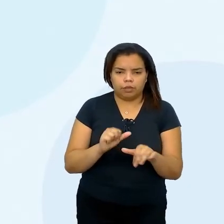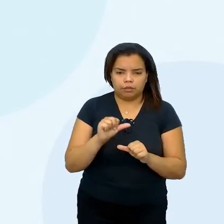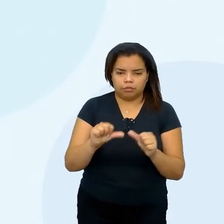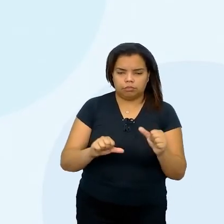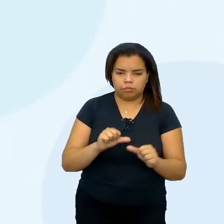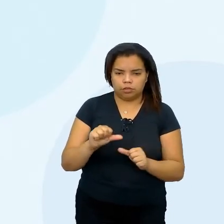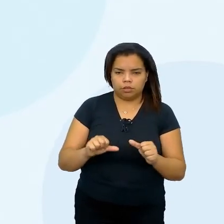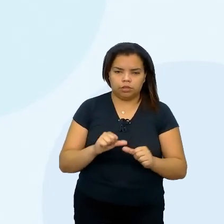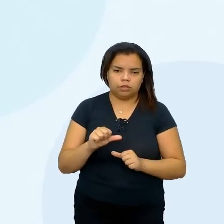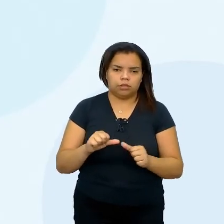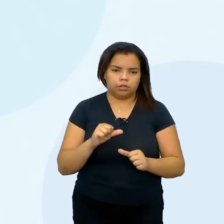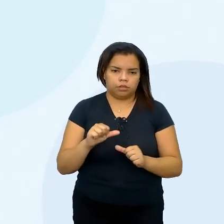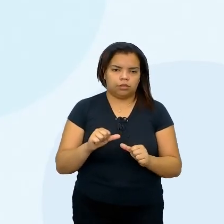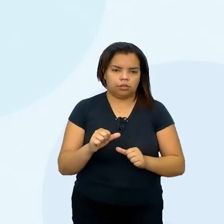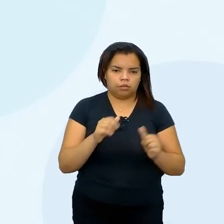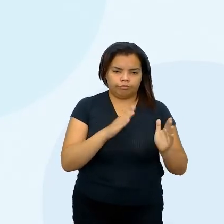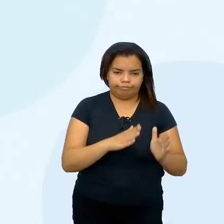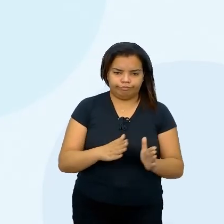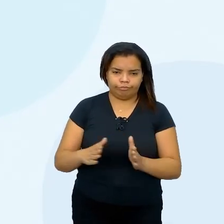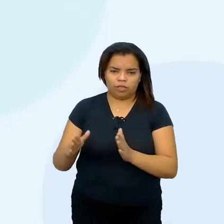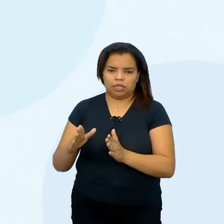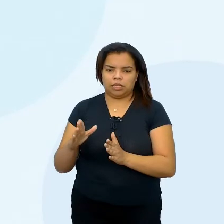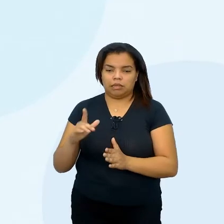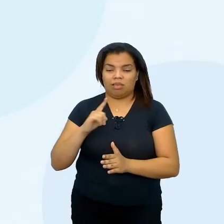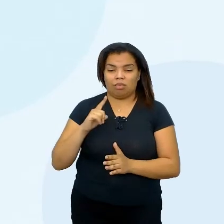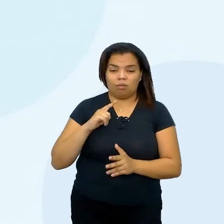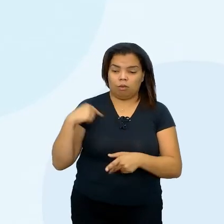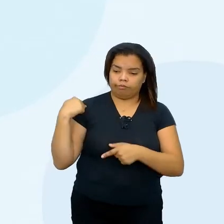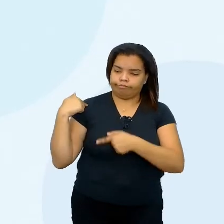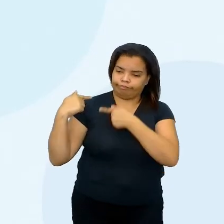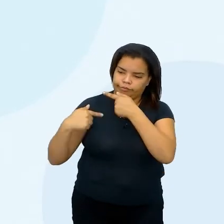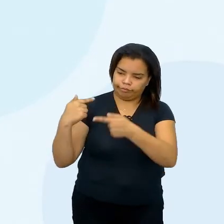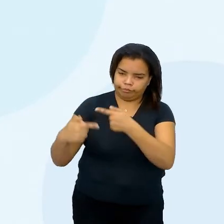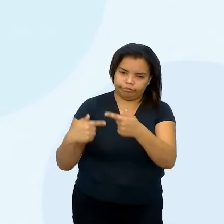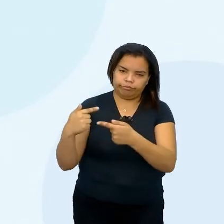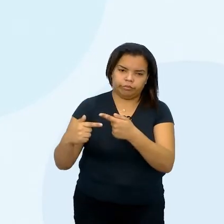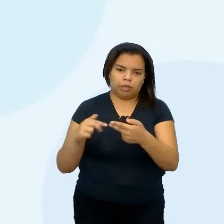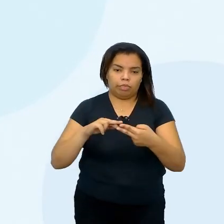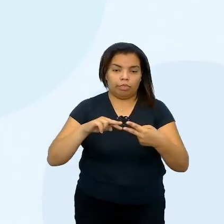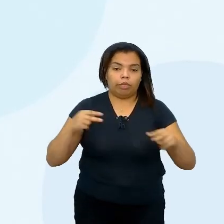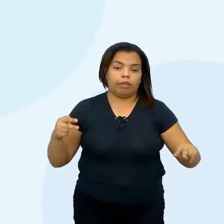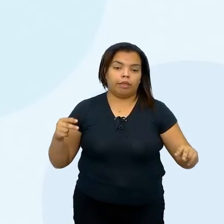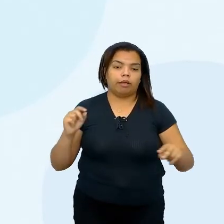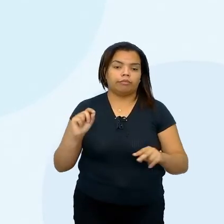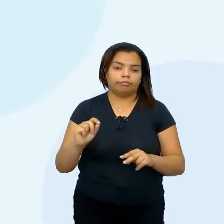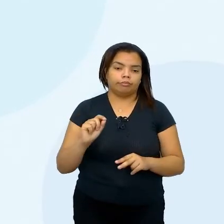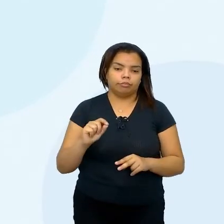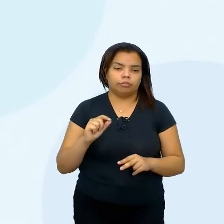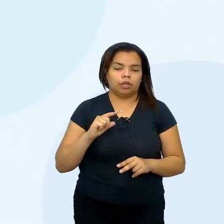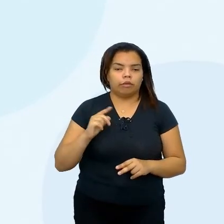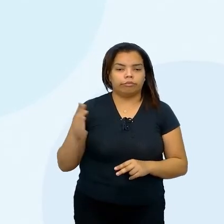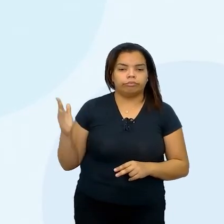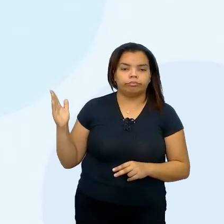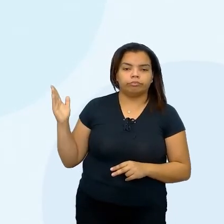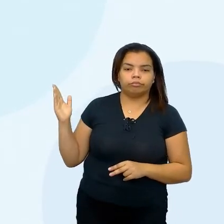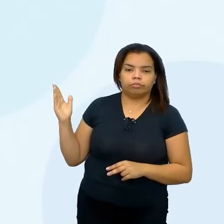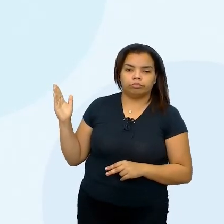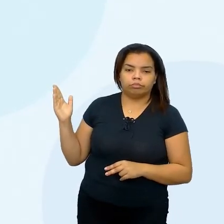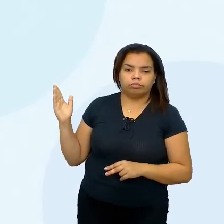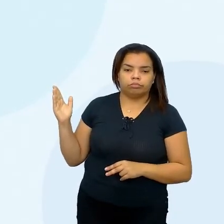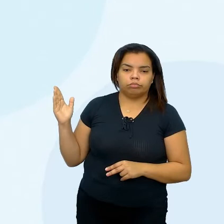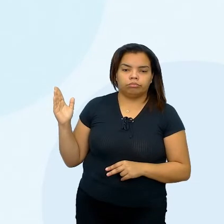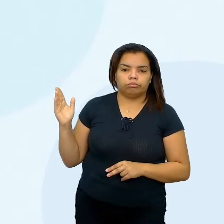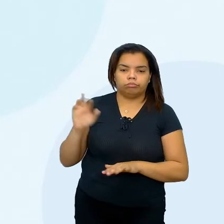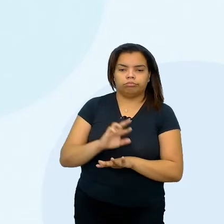mutações, elas são passadas de forma hereditária. Então, tá aí para vocês, quais são os aspectos hereditários,